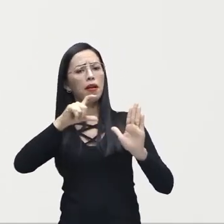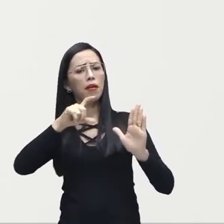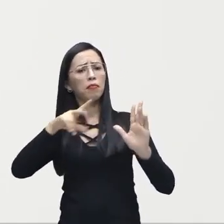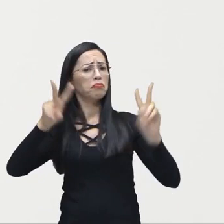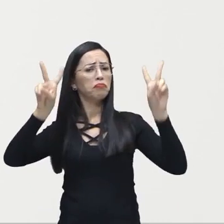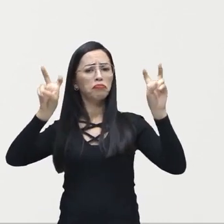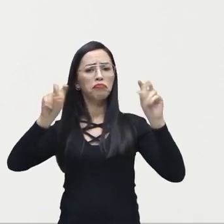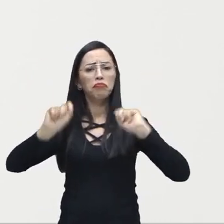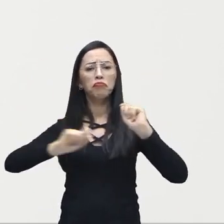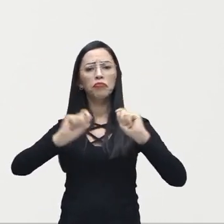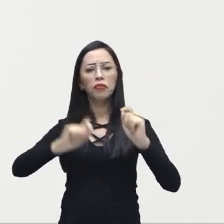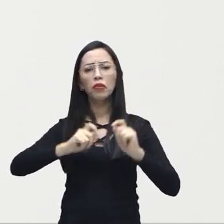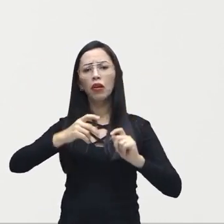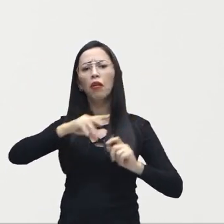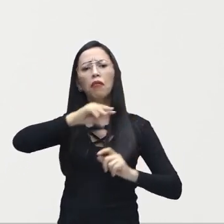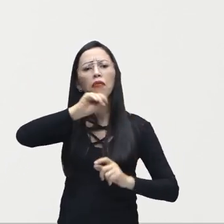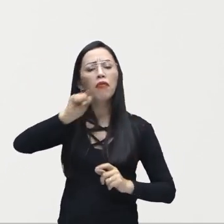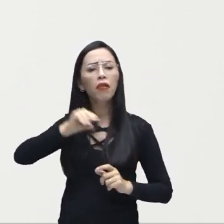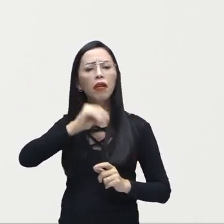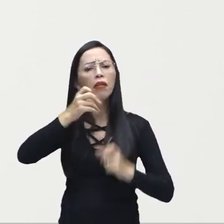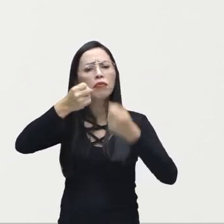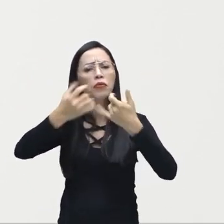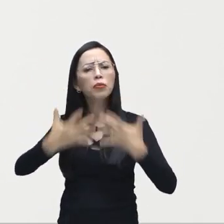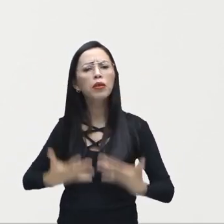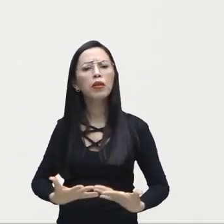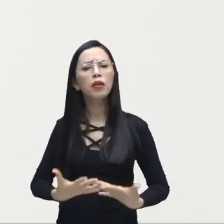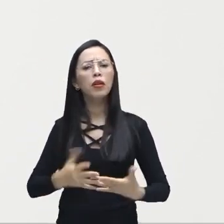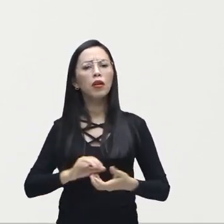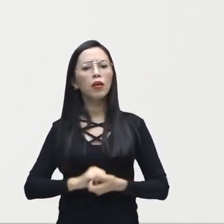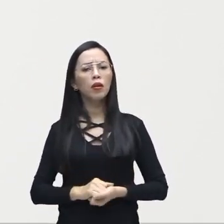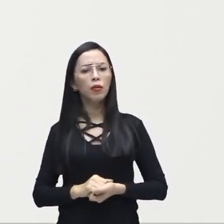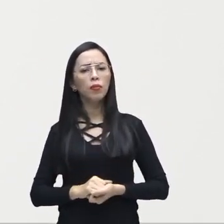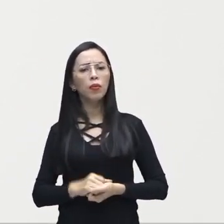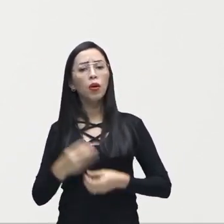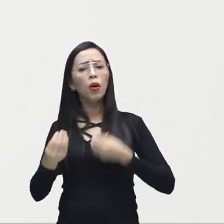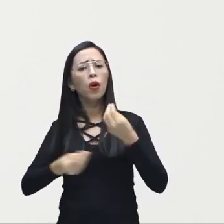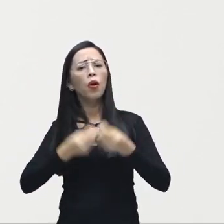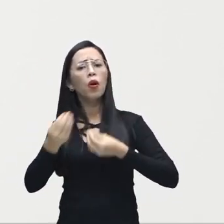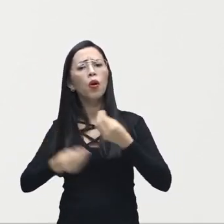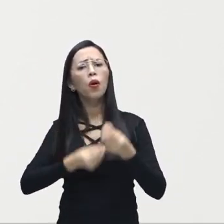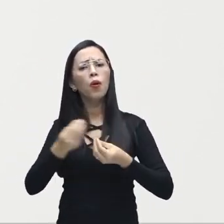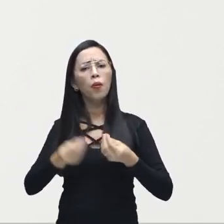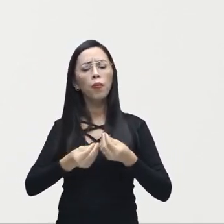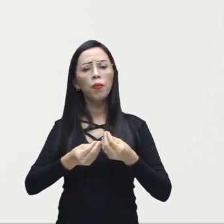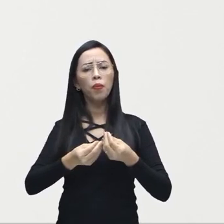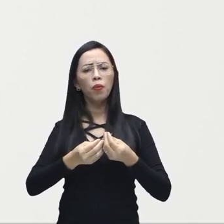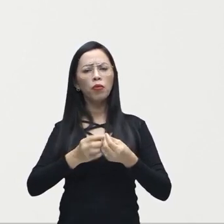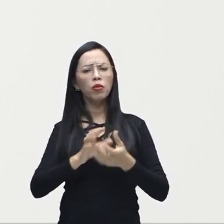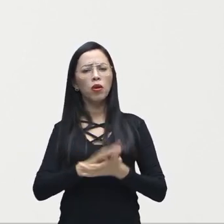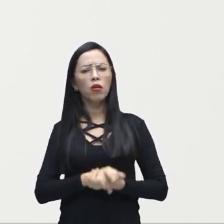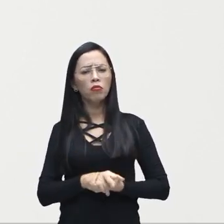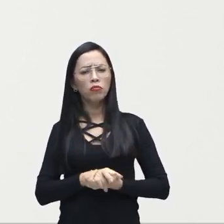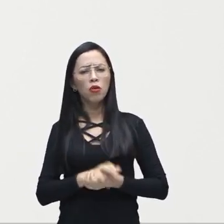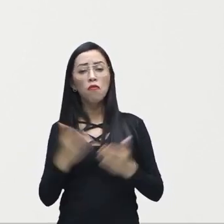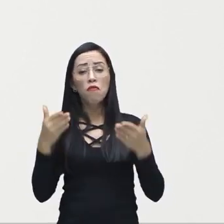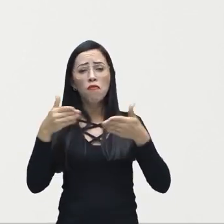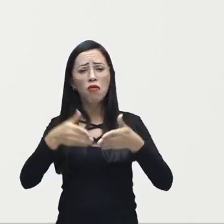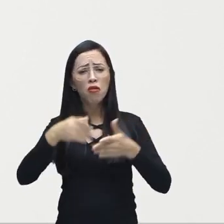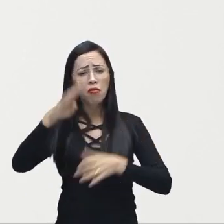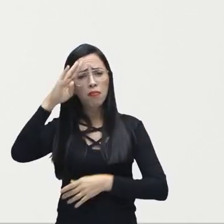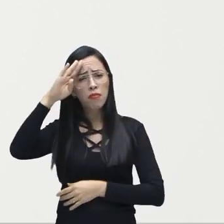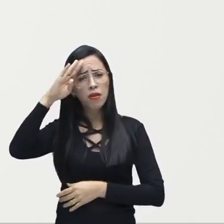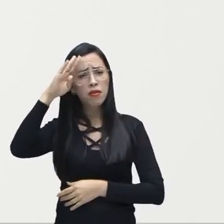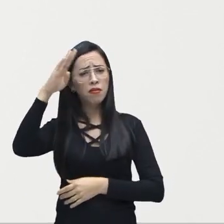falei para vocês, sobre quais assuntos são importantes ou não numa conversa normal.